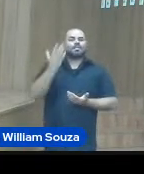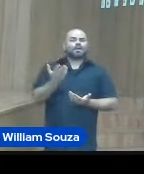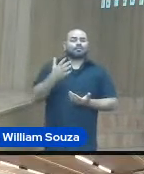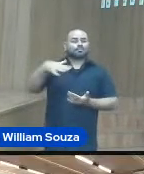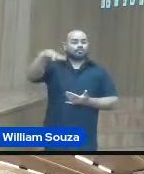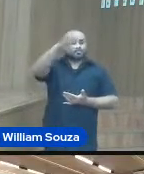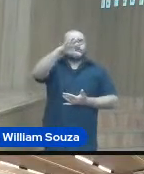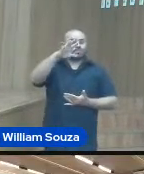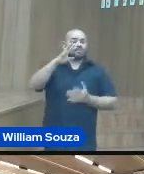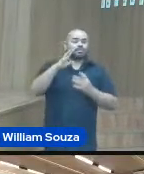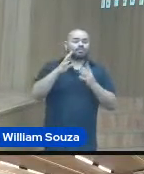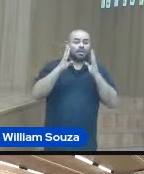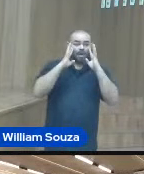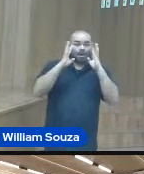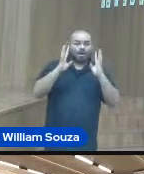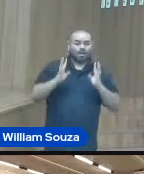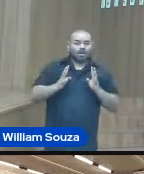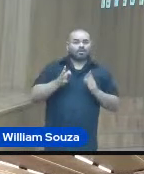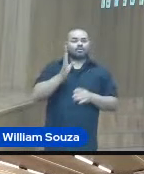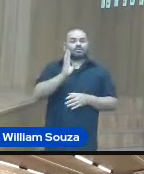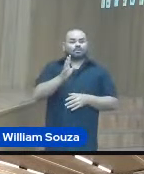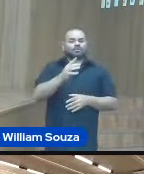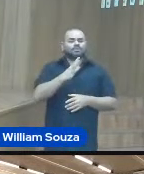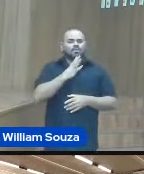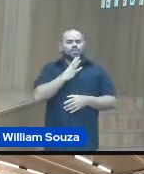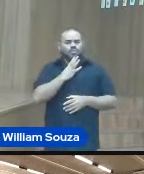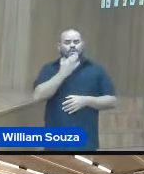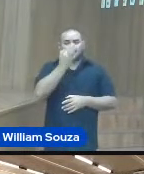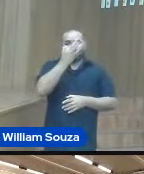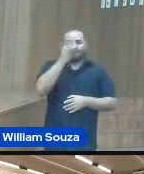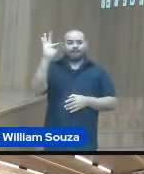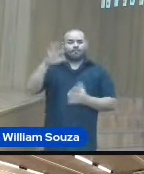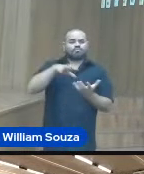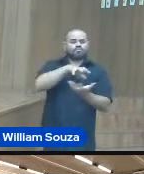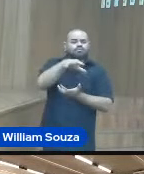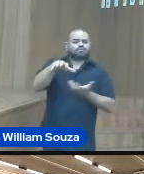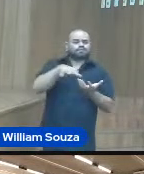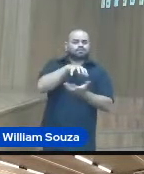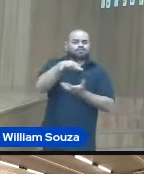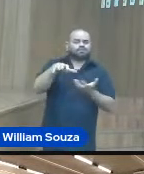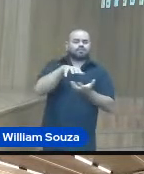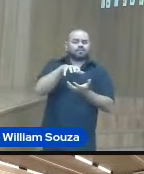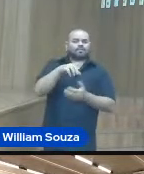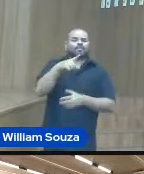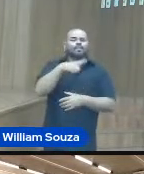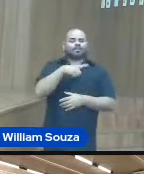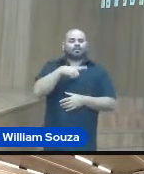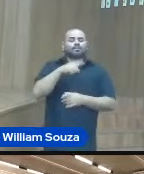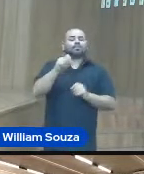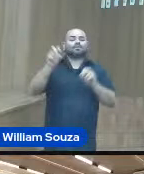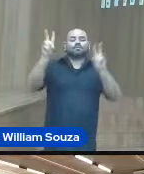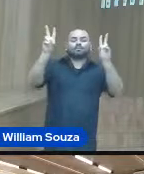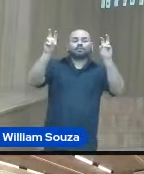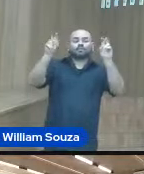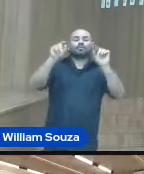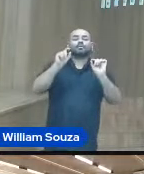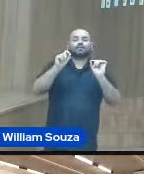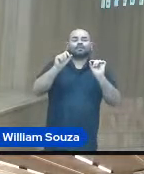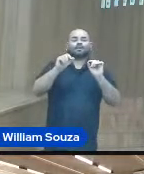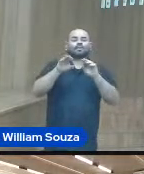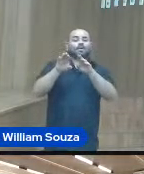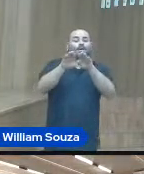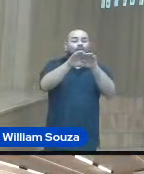já ouviu falar na Revolução Francesa. Então, a Revolução Francesa tinha um lema, que era